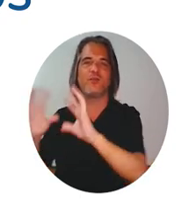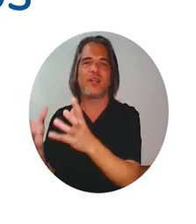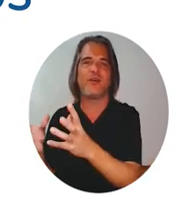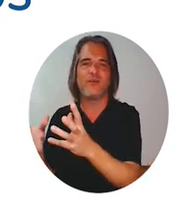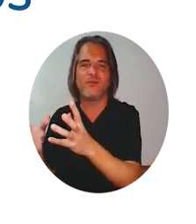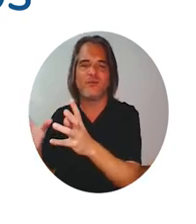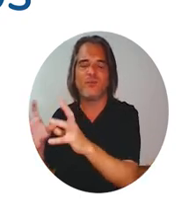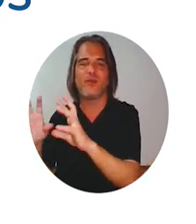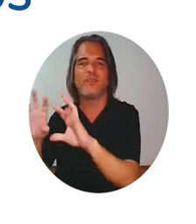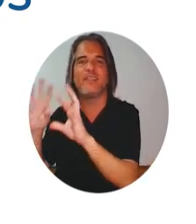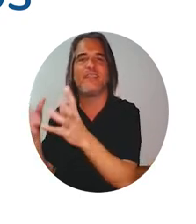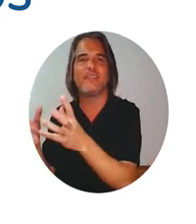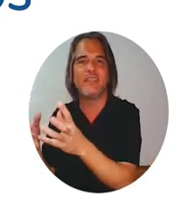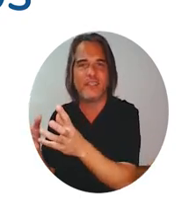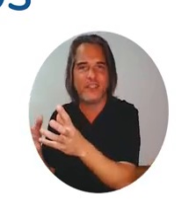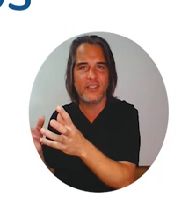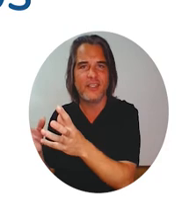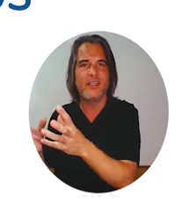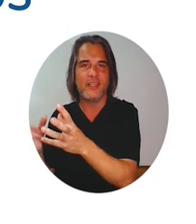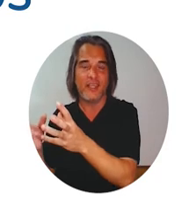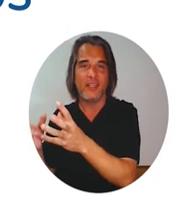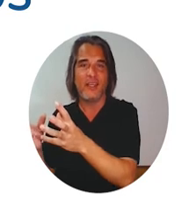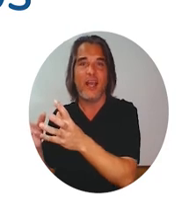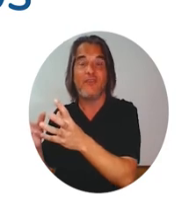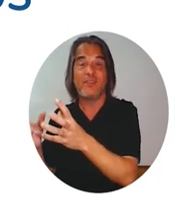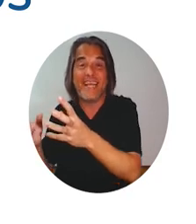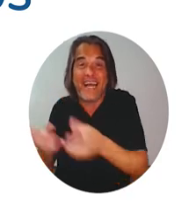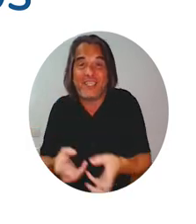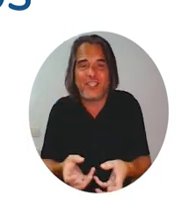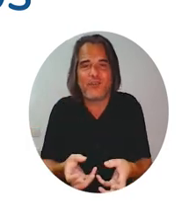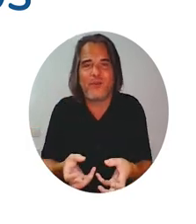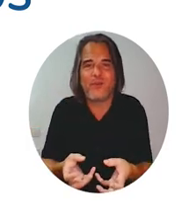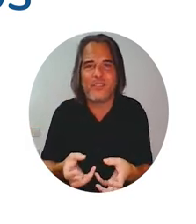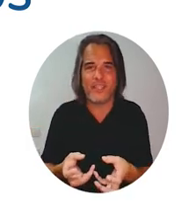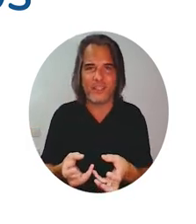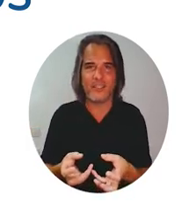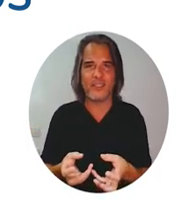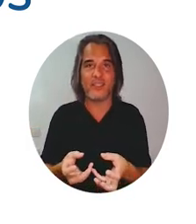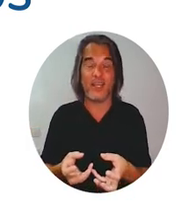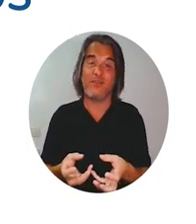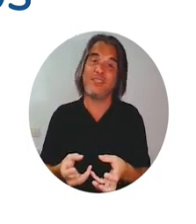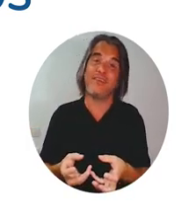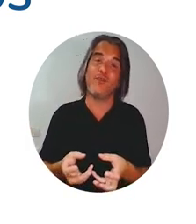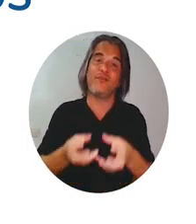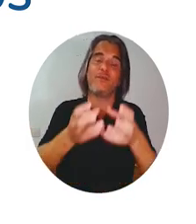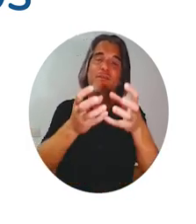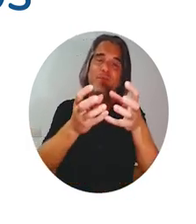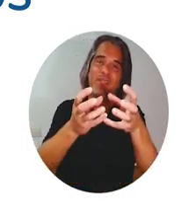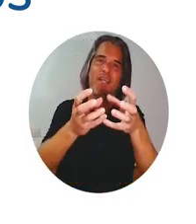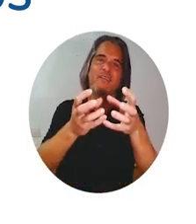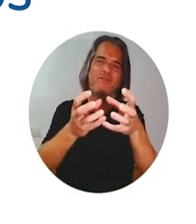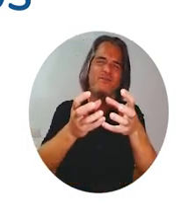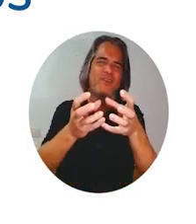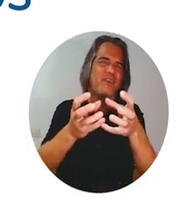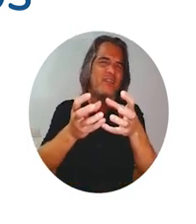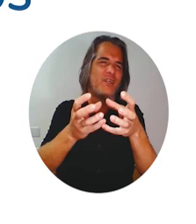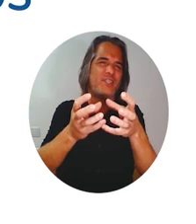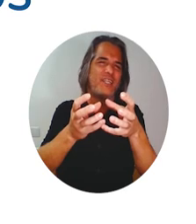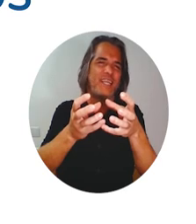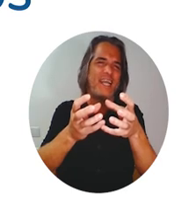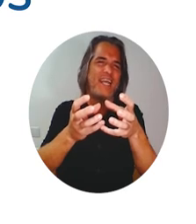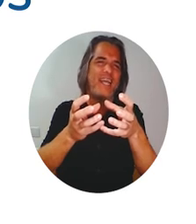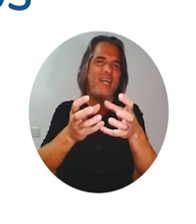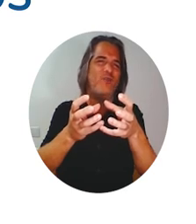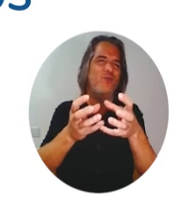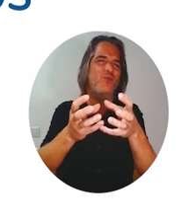tentando encontrar alguma coisa interessante. Né? Aí você acha alguma coisa interessante, aí você vai confirmar, putz, será que eu